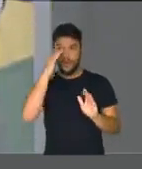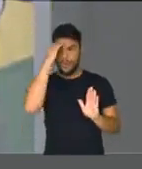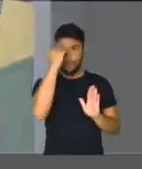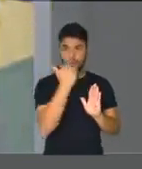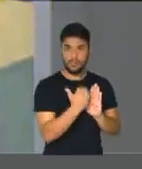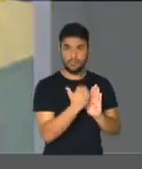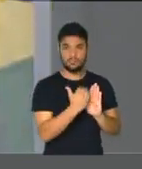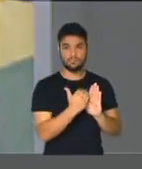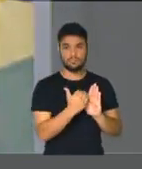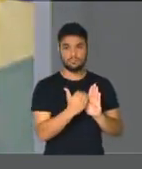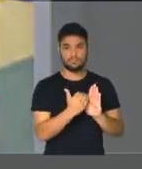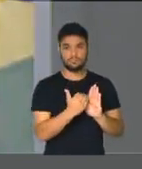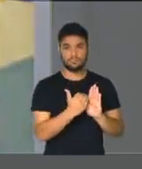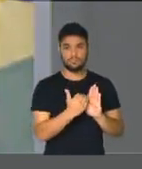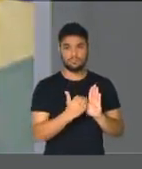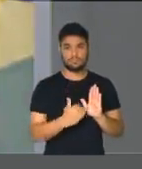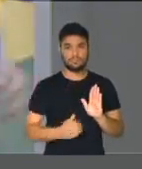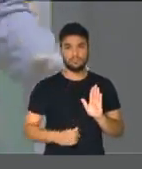de